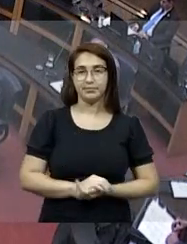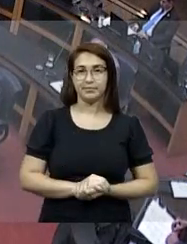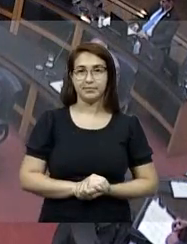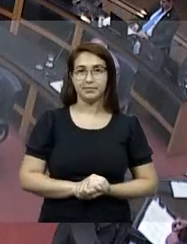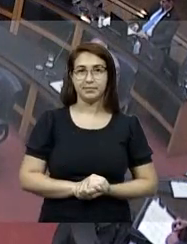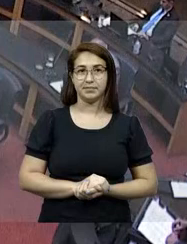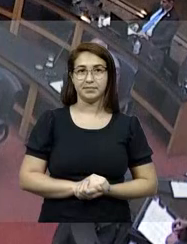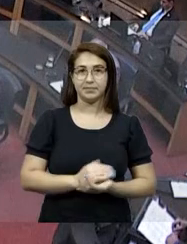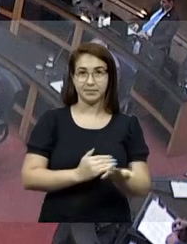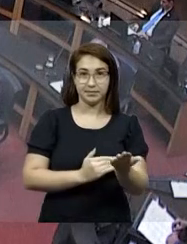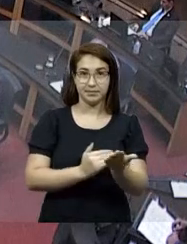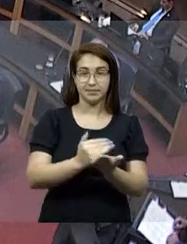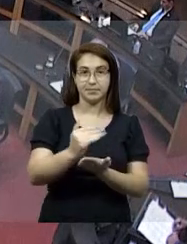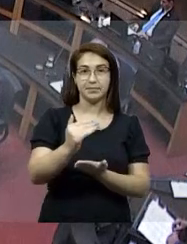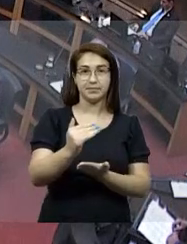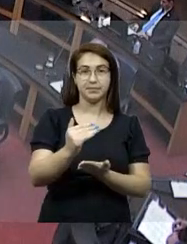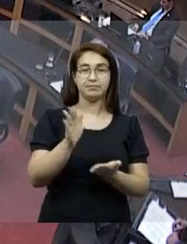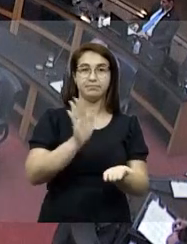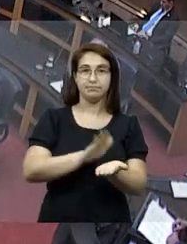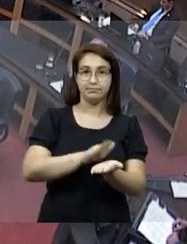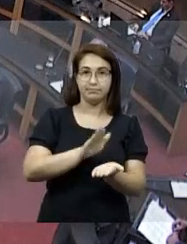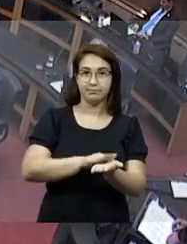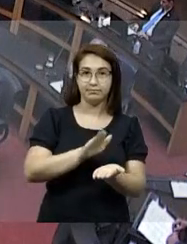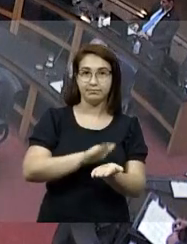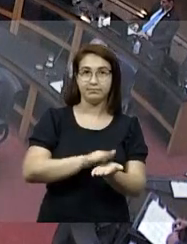Eu começo parabenizando